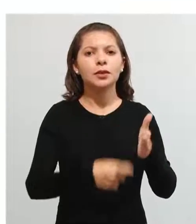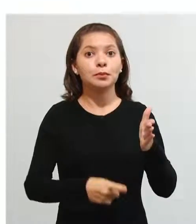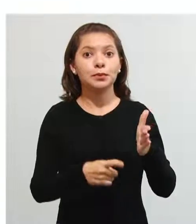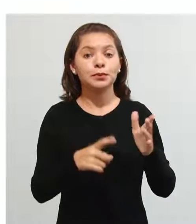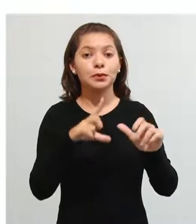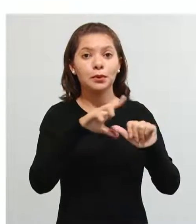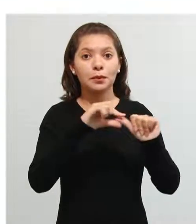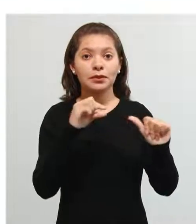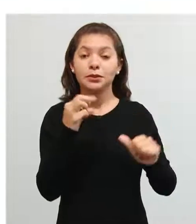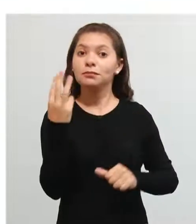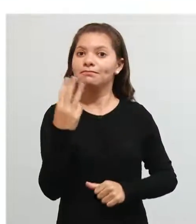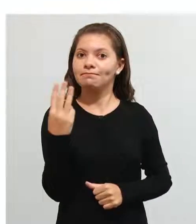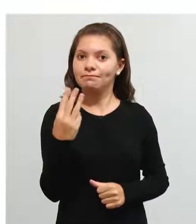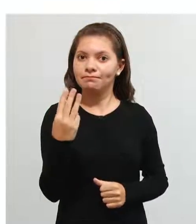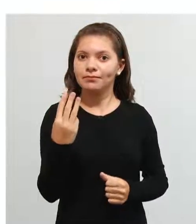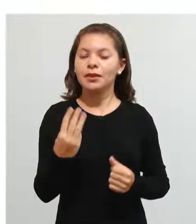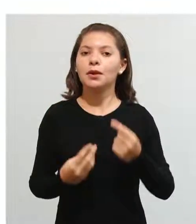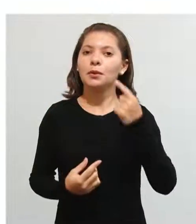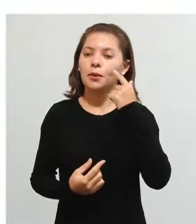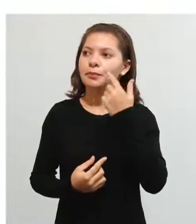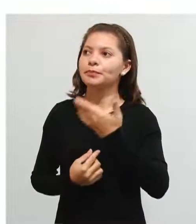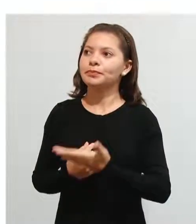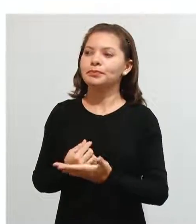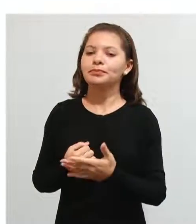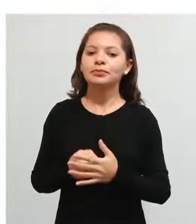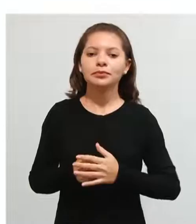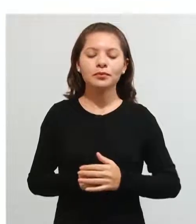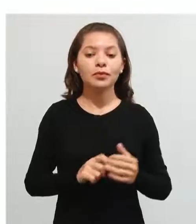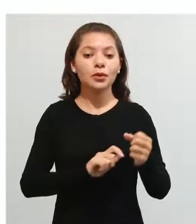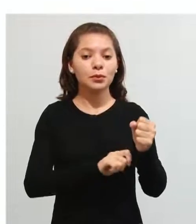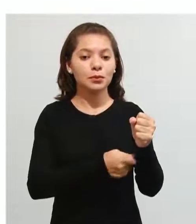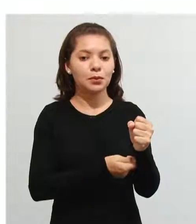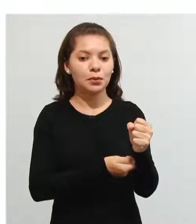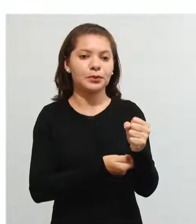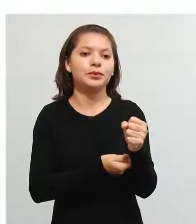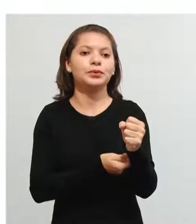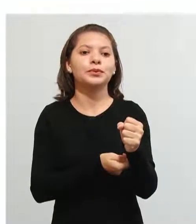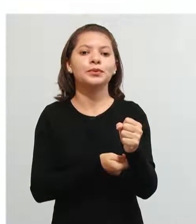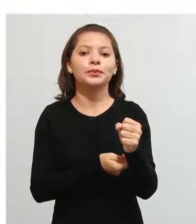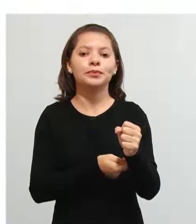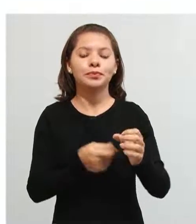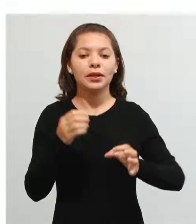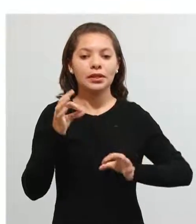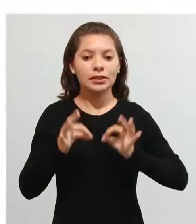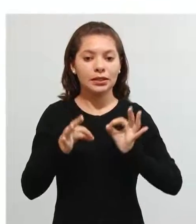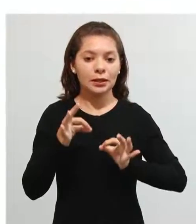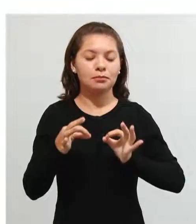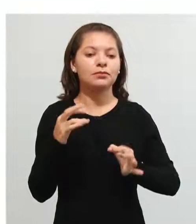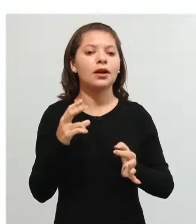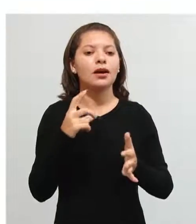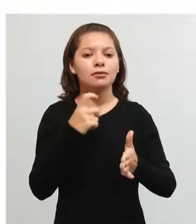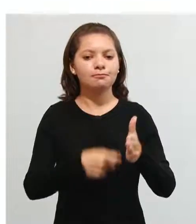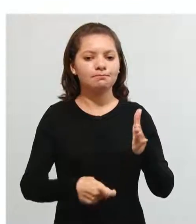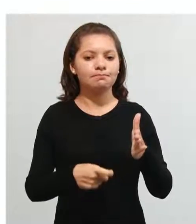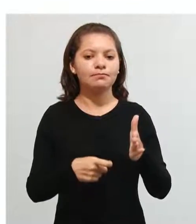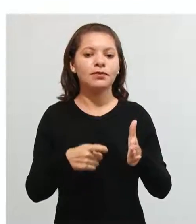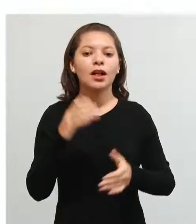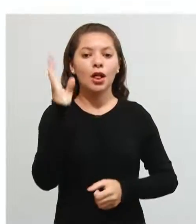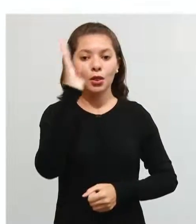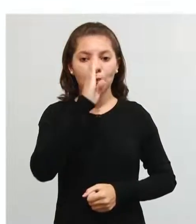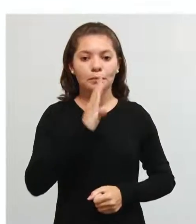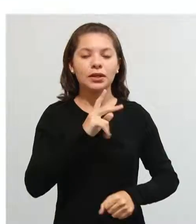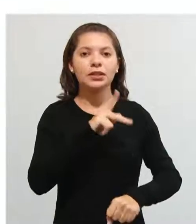artigo 3º, tá? Do nosso Código Tributário Nacional, tá?